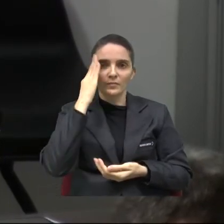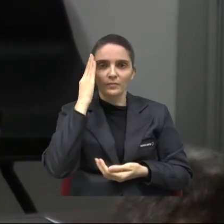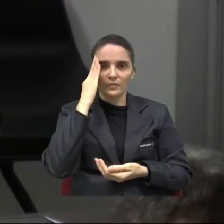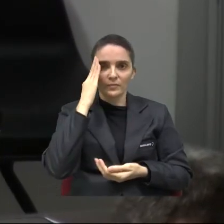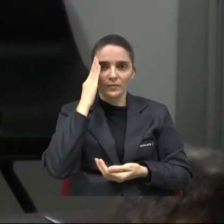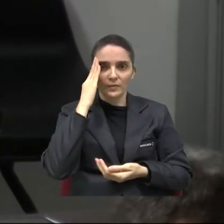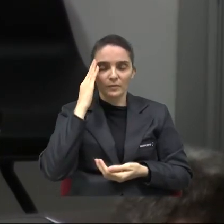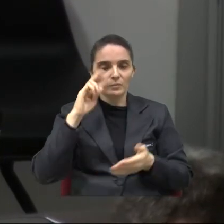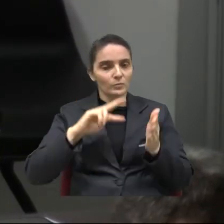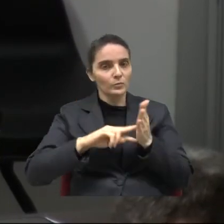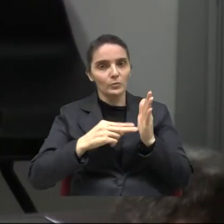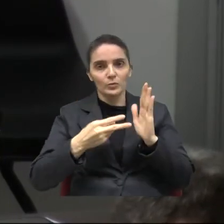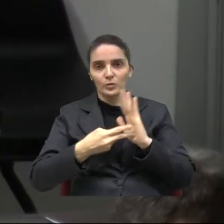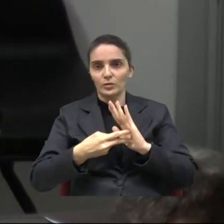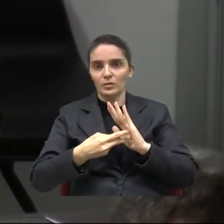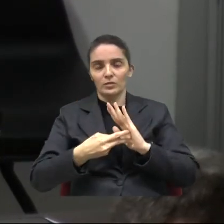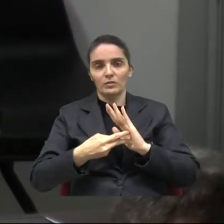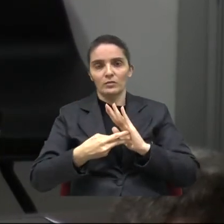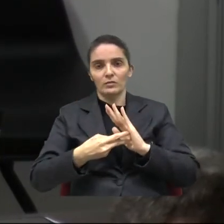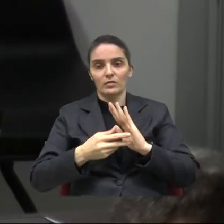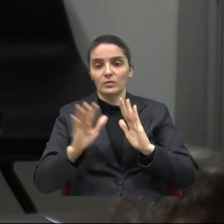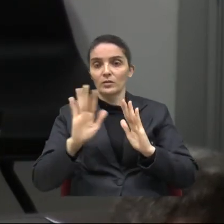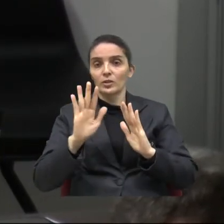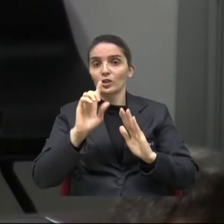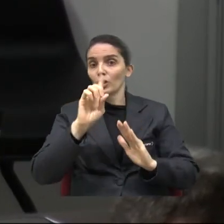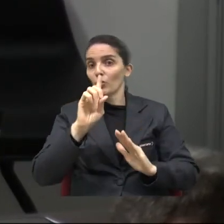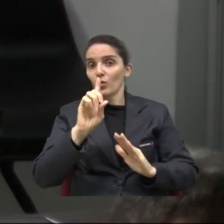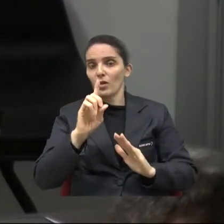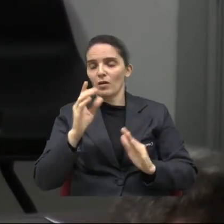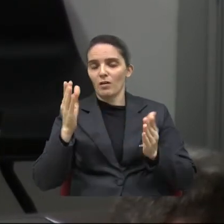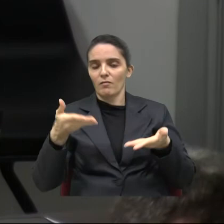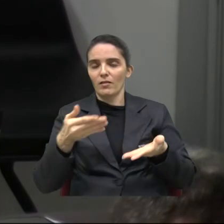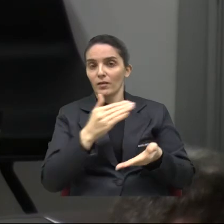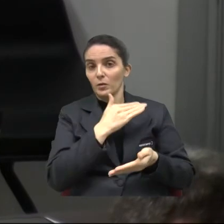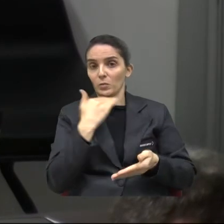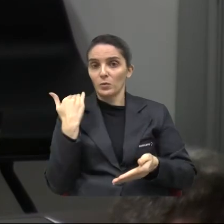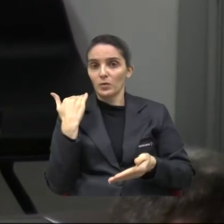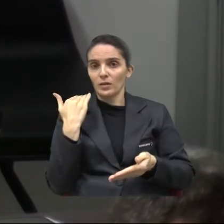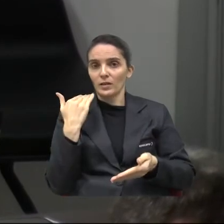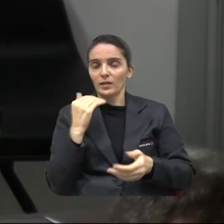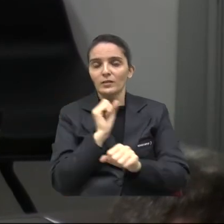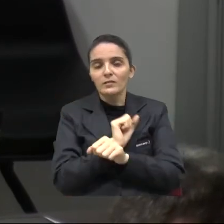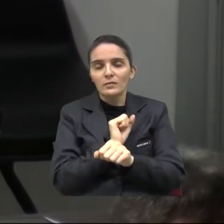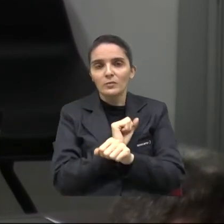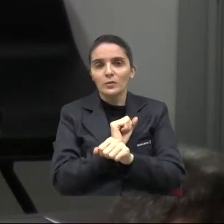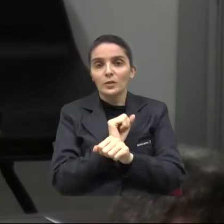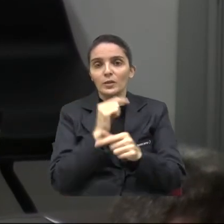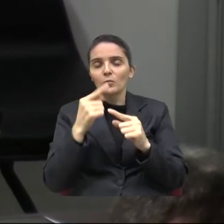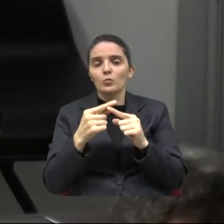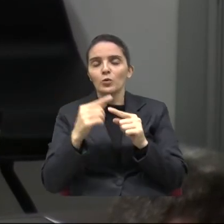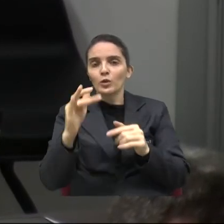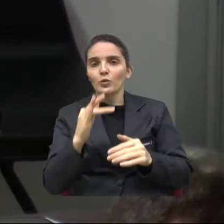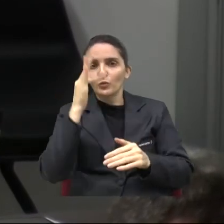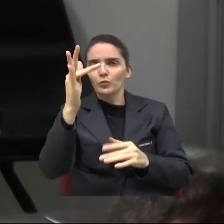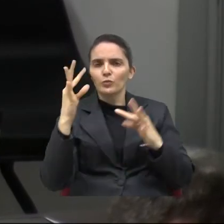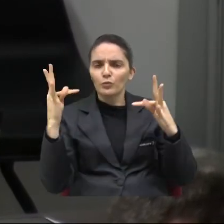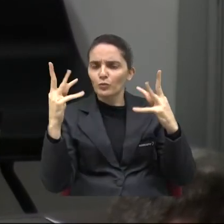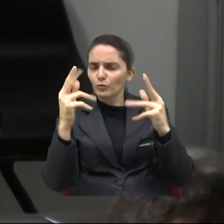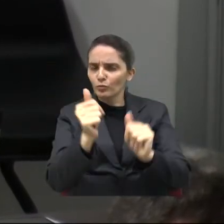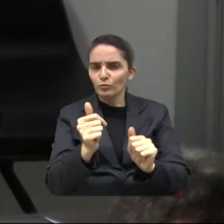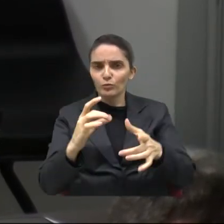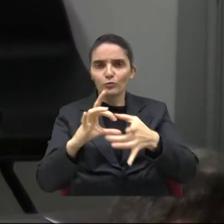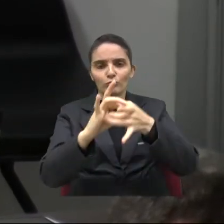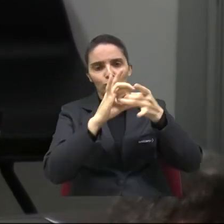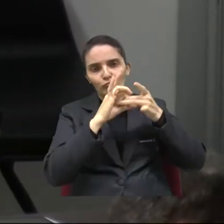adeus. Para a nossa fé é um até breve. Que juntos, todos nós estaremos juntos, no reino de